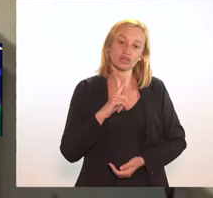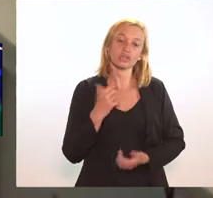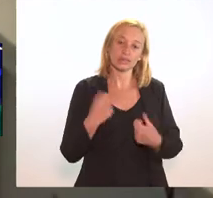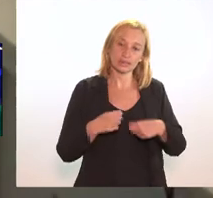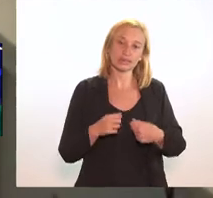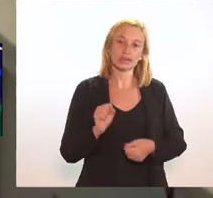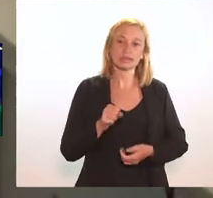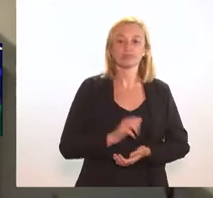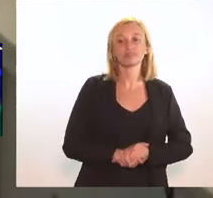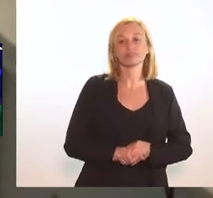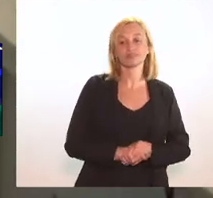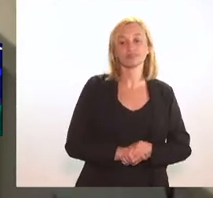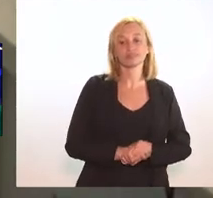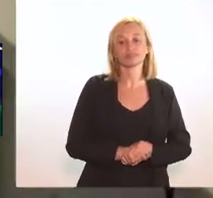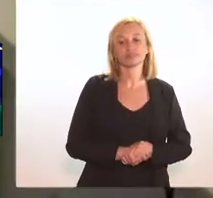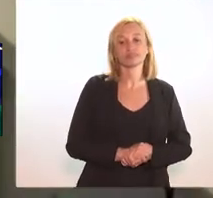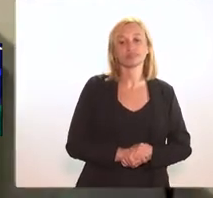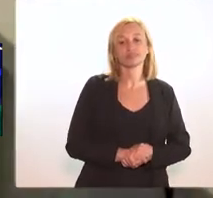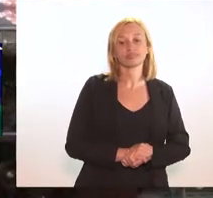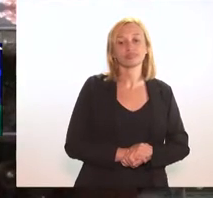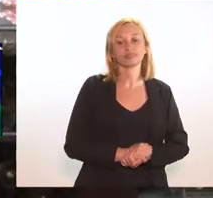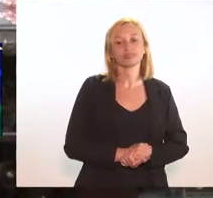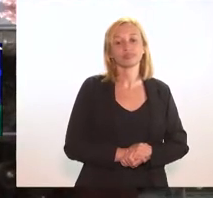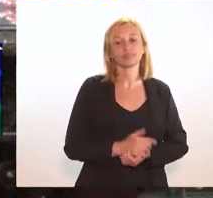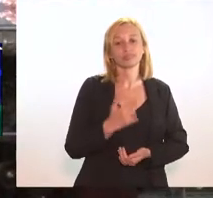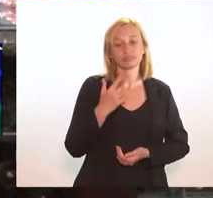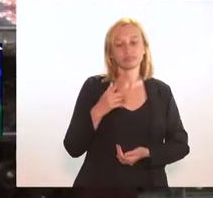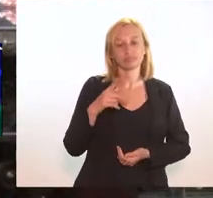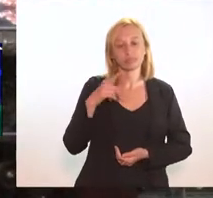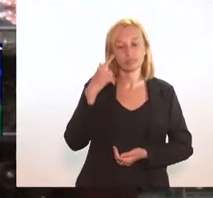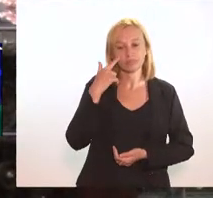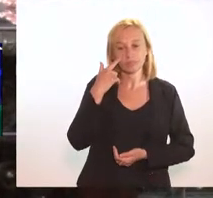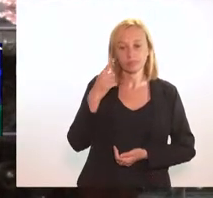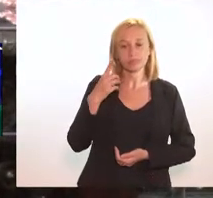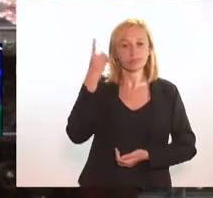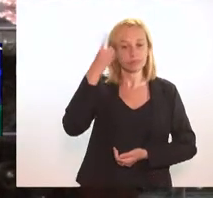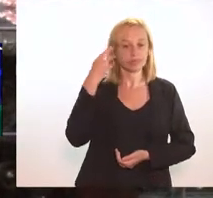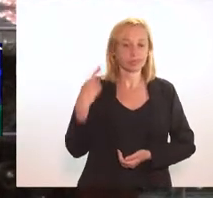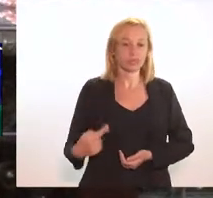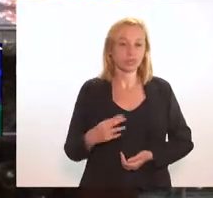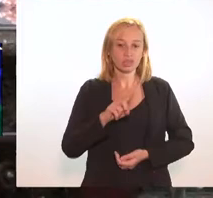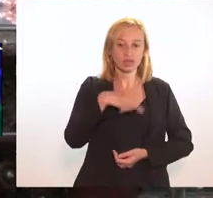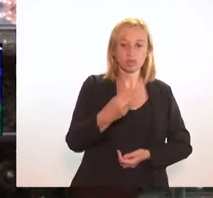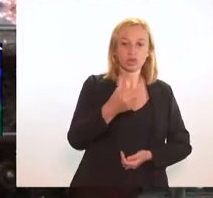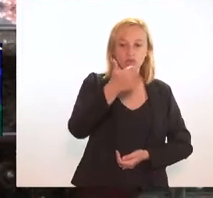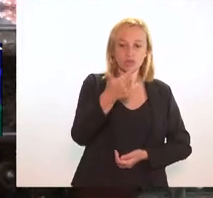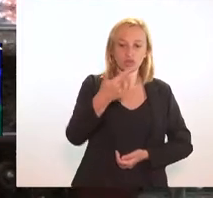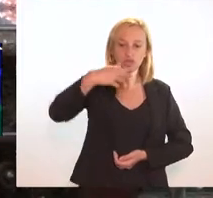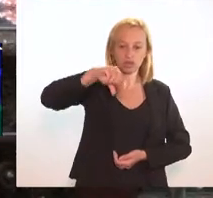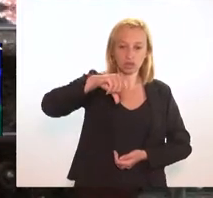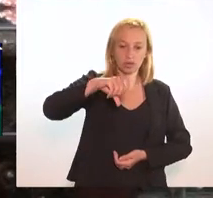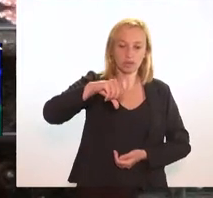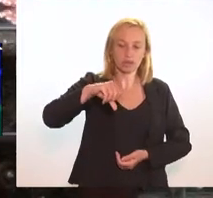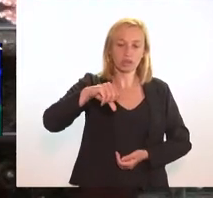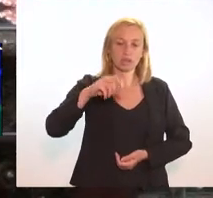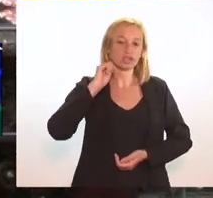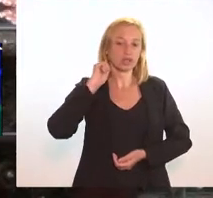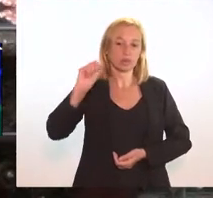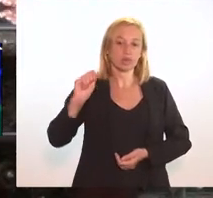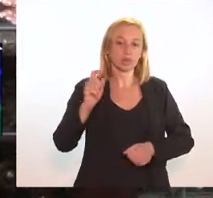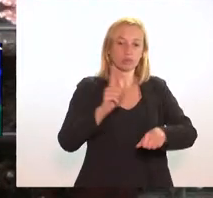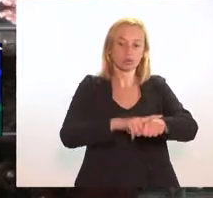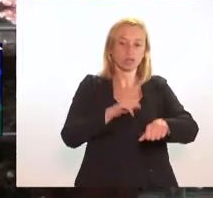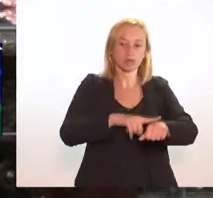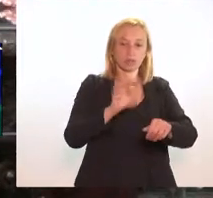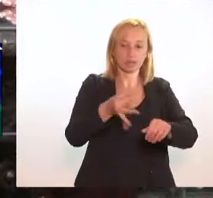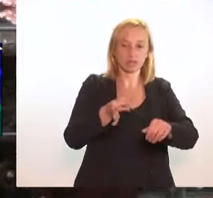necessidade. Eu vou passar a palavra para a deputada Renata, mas, salvo engano, 29 de abril seria o prazo. Desde